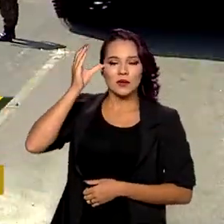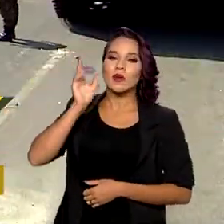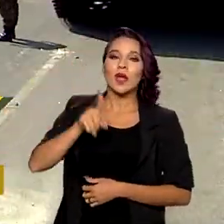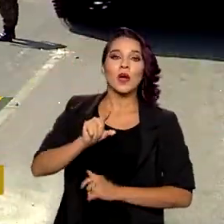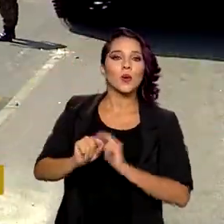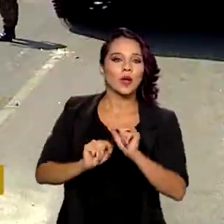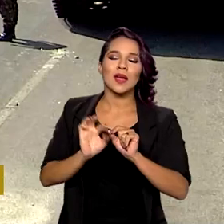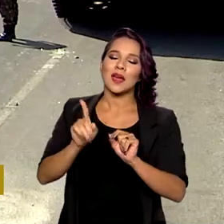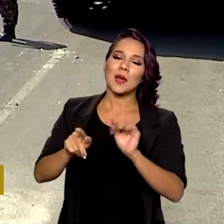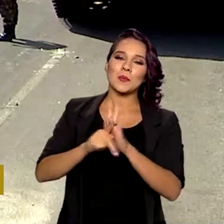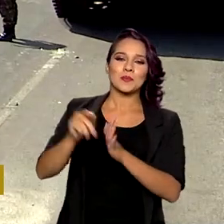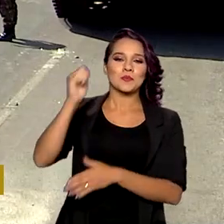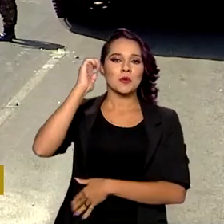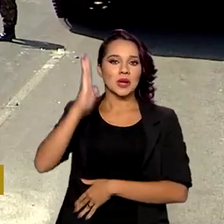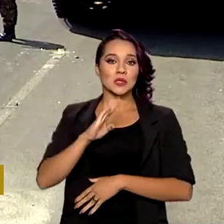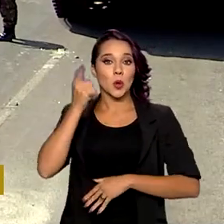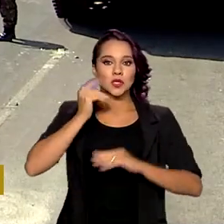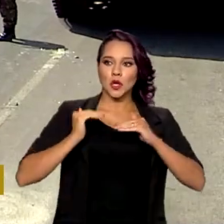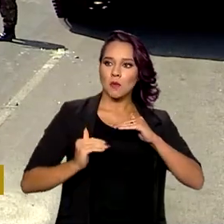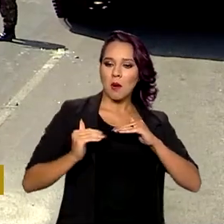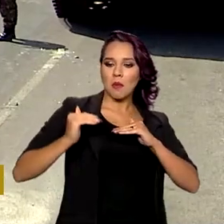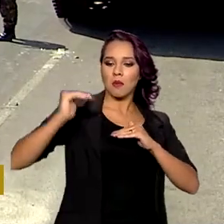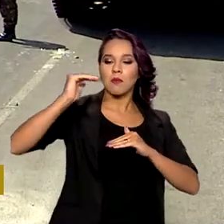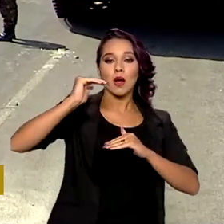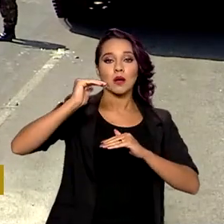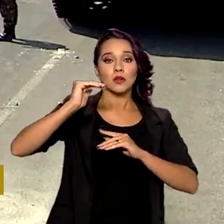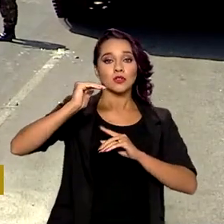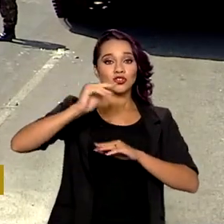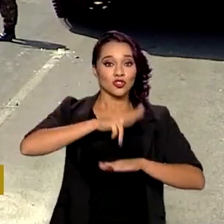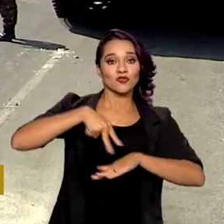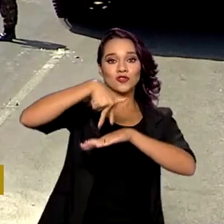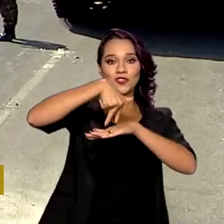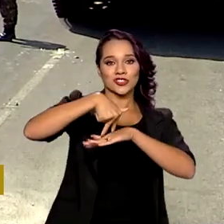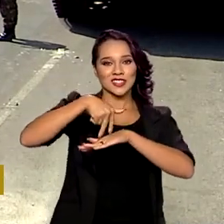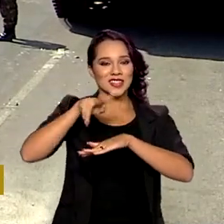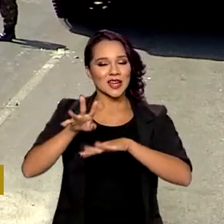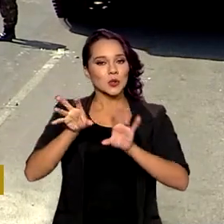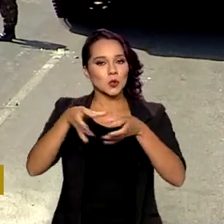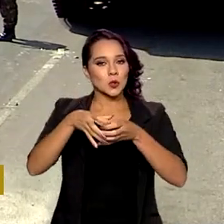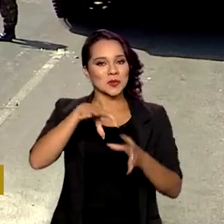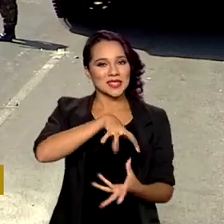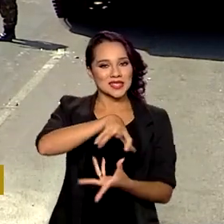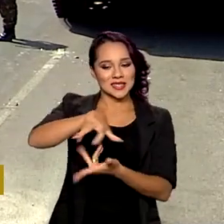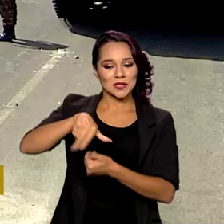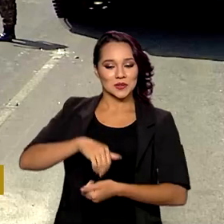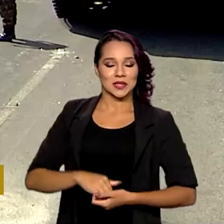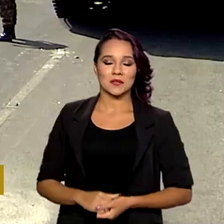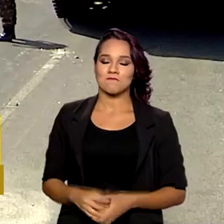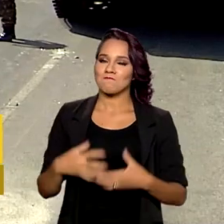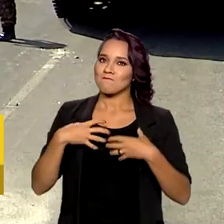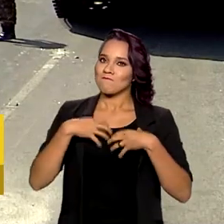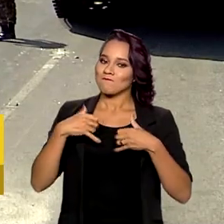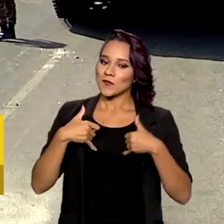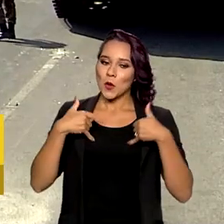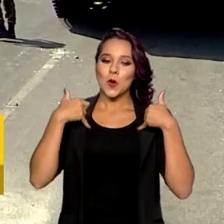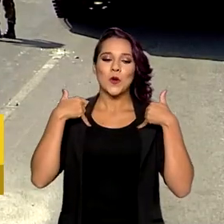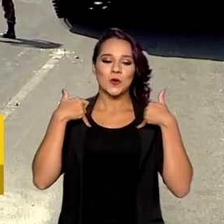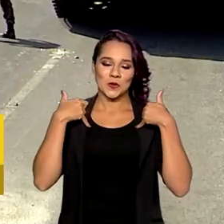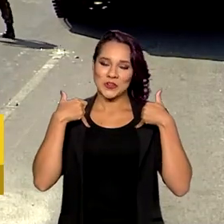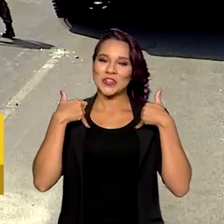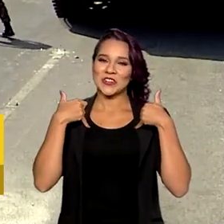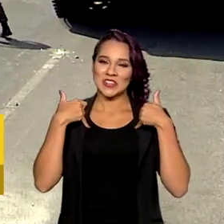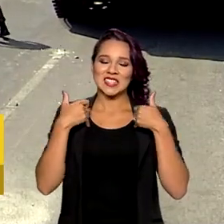serve para o Brasil assumir posições de destaque nos organismos internacionais. Então, isso nos enche de